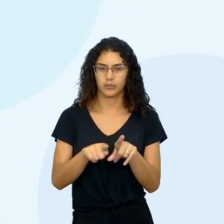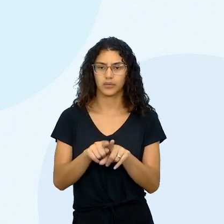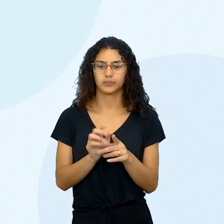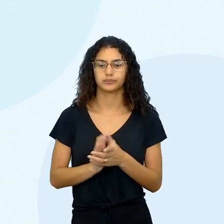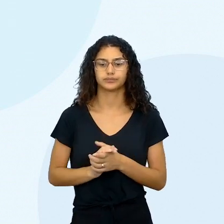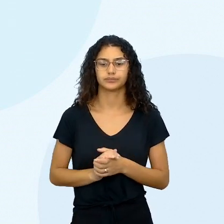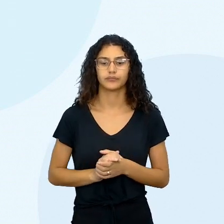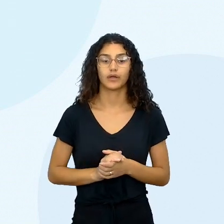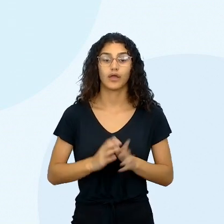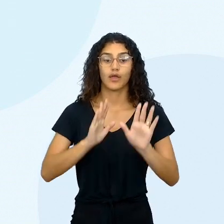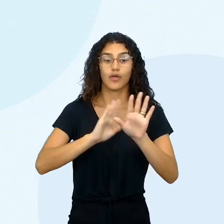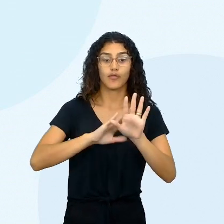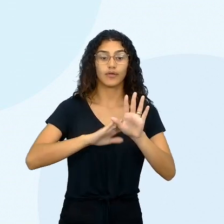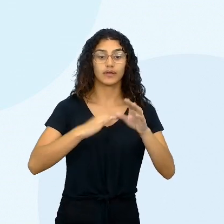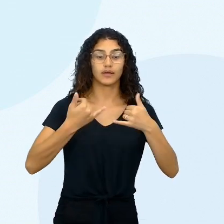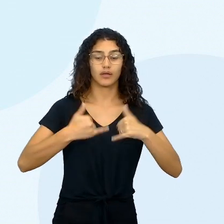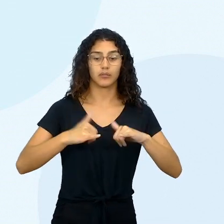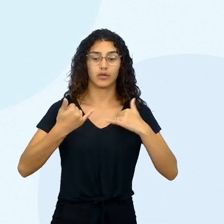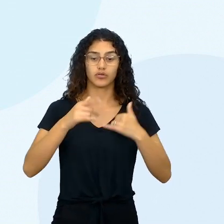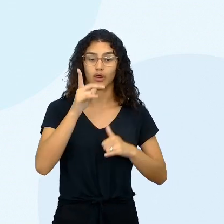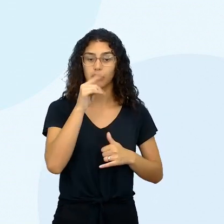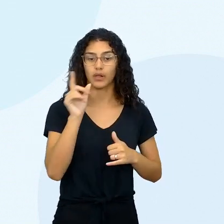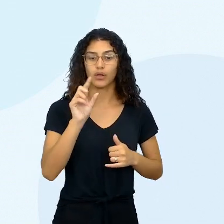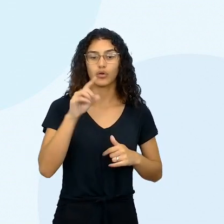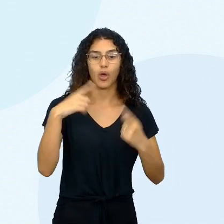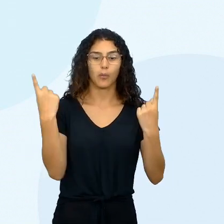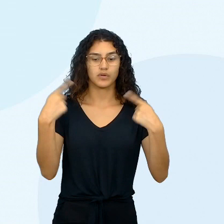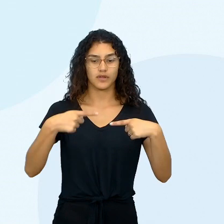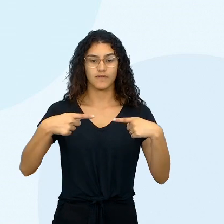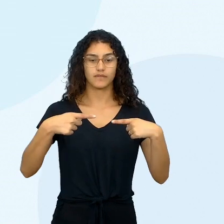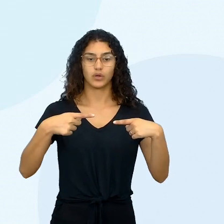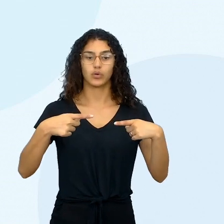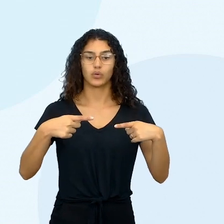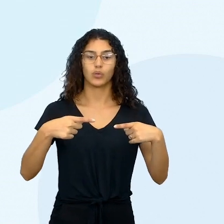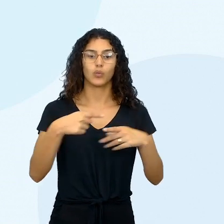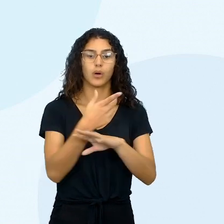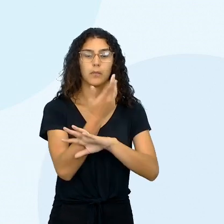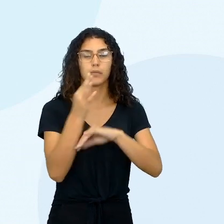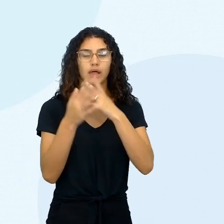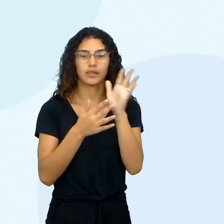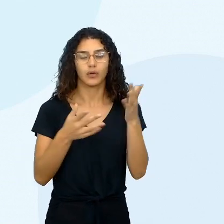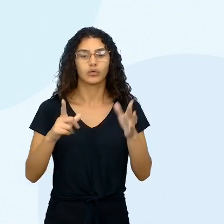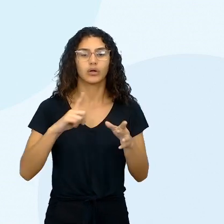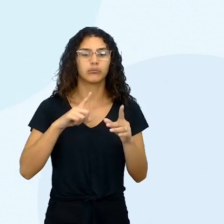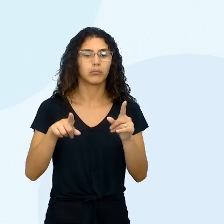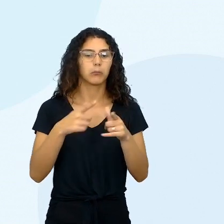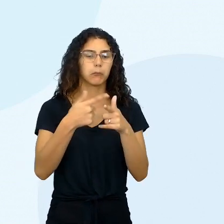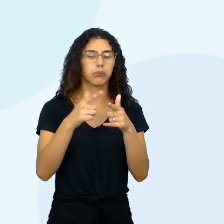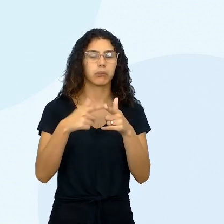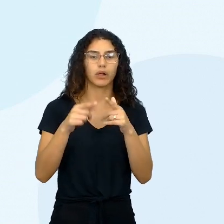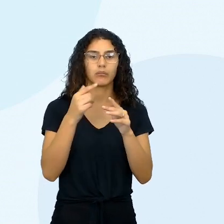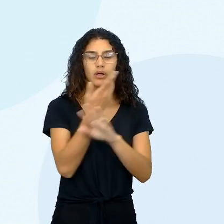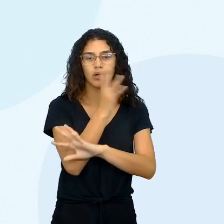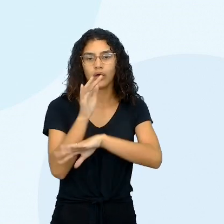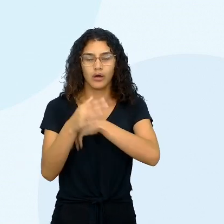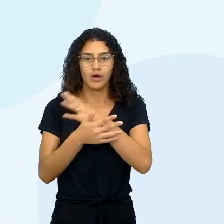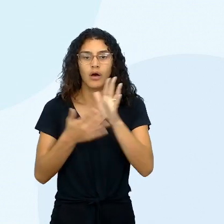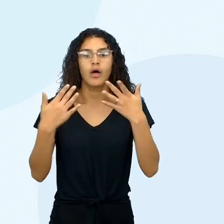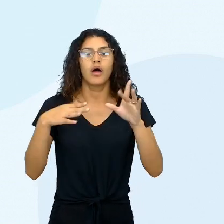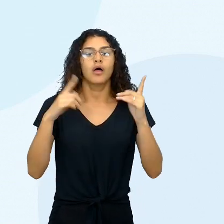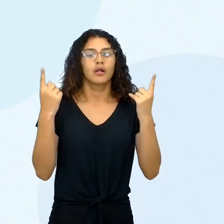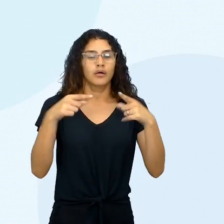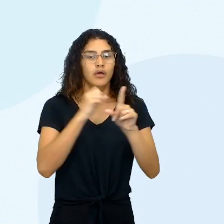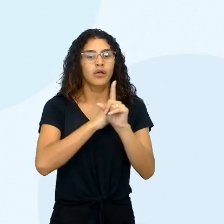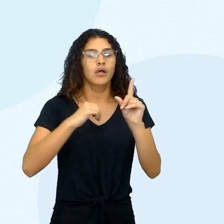né? Tratar a emergência climática não como um desafio ambiental, ou seja, não terceirizo o problema para o ambiente, mas como um desafio